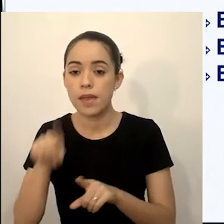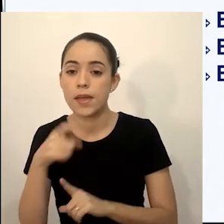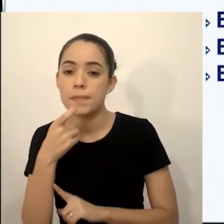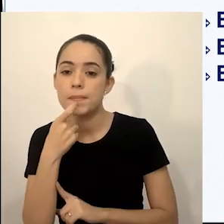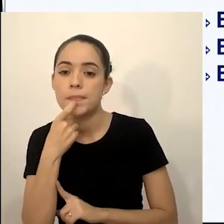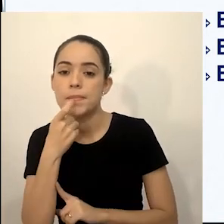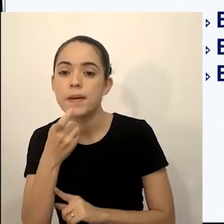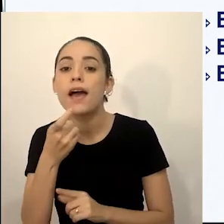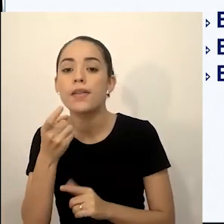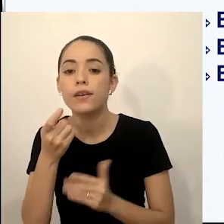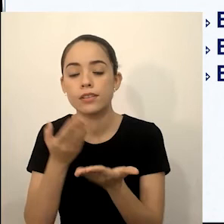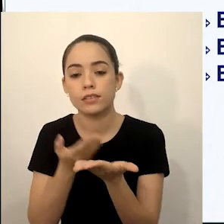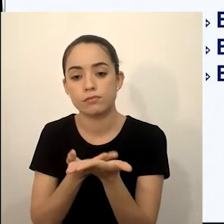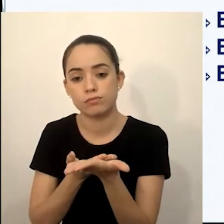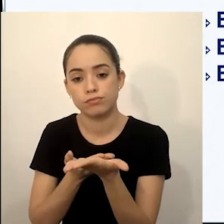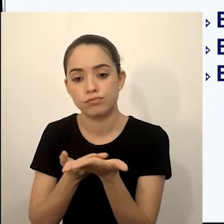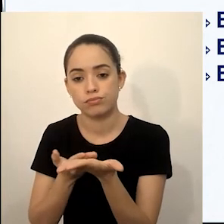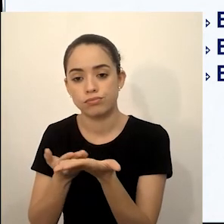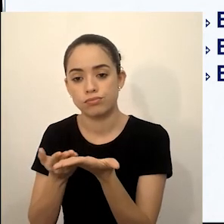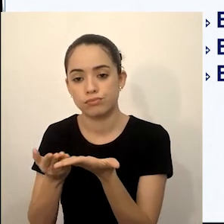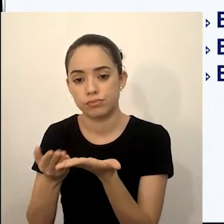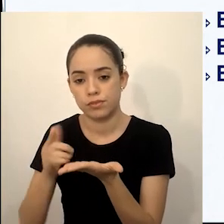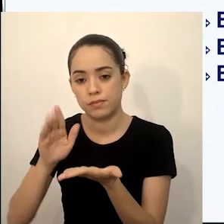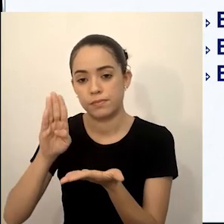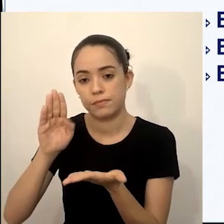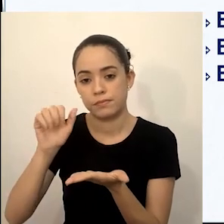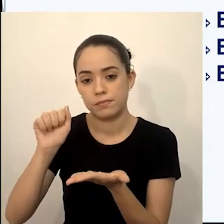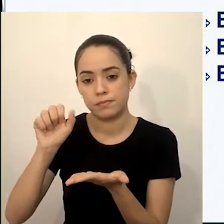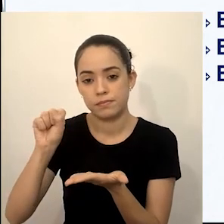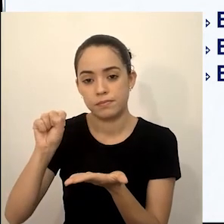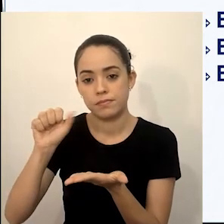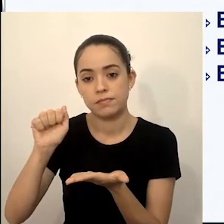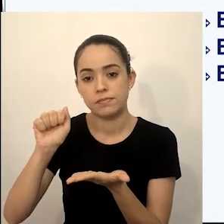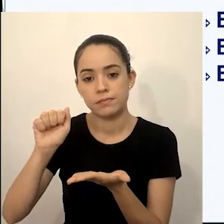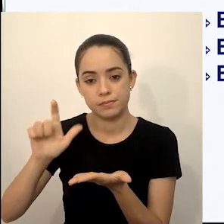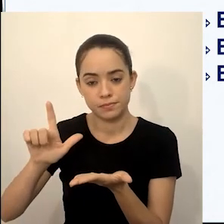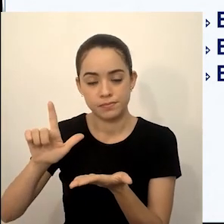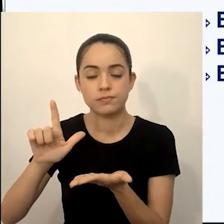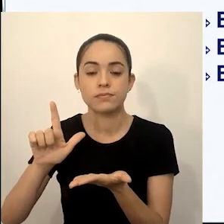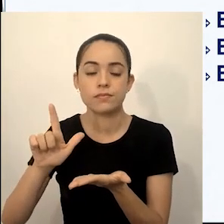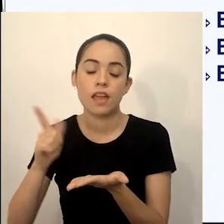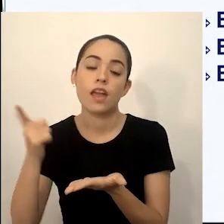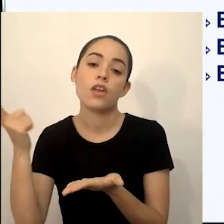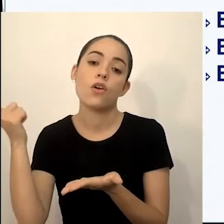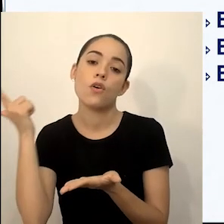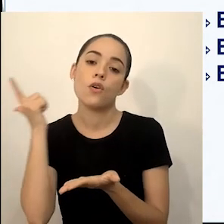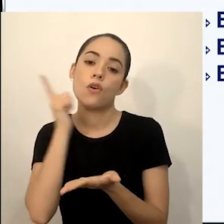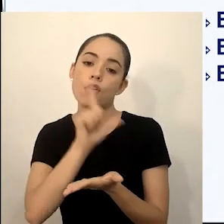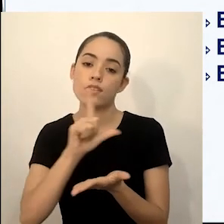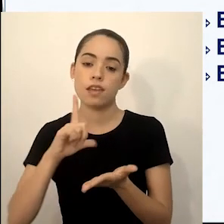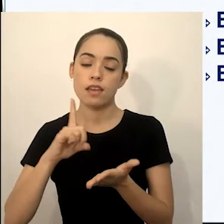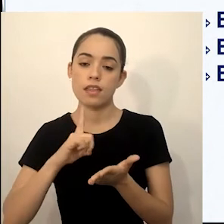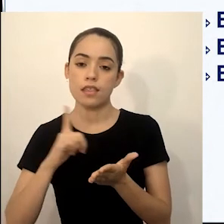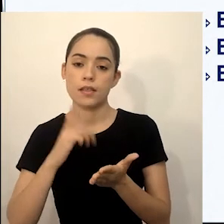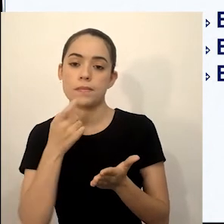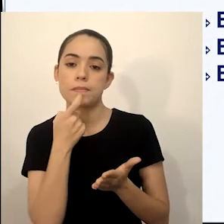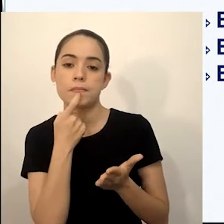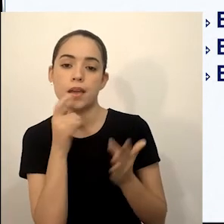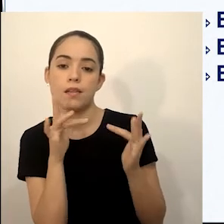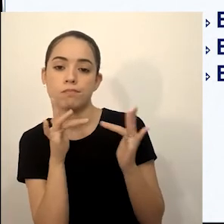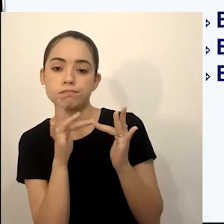e próximas à lâmina basal, o que permite o acesso